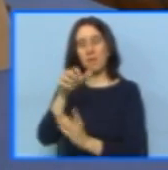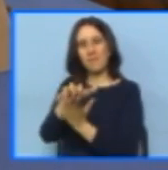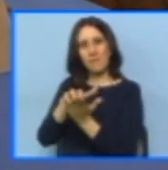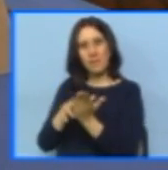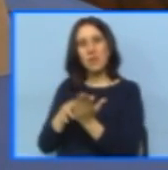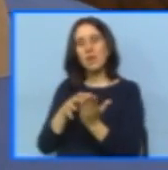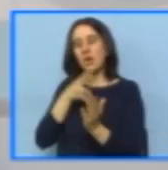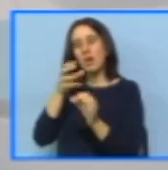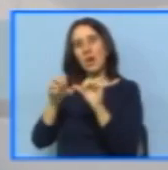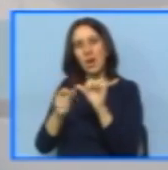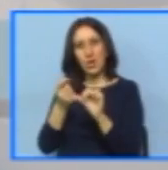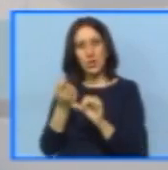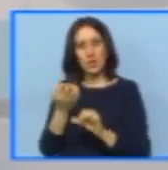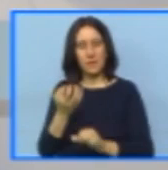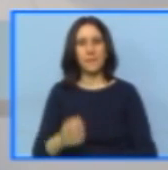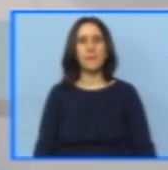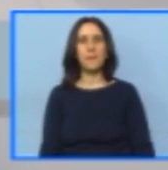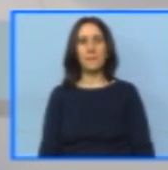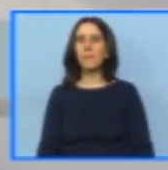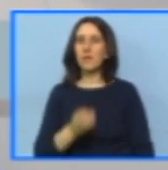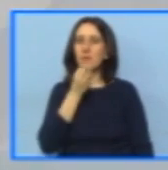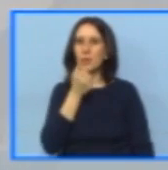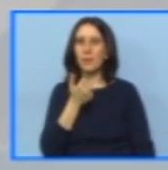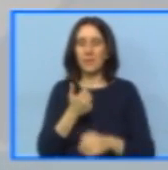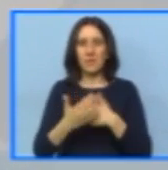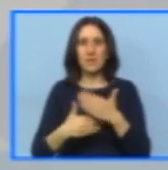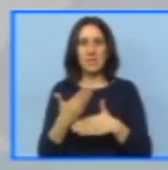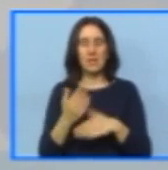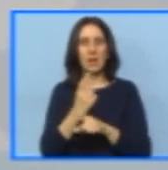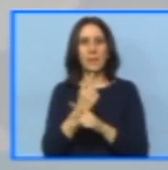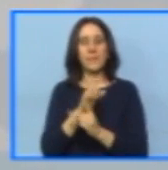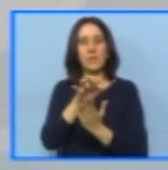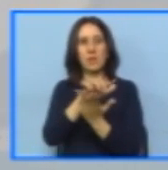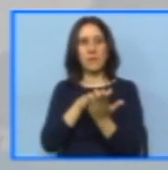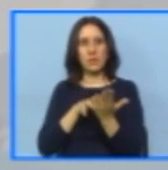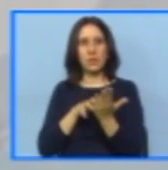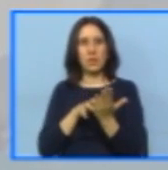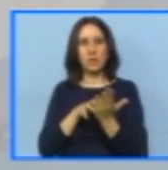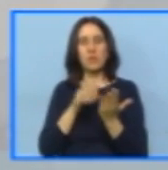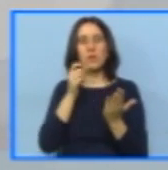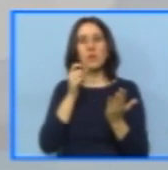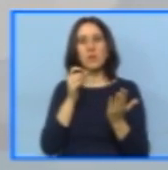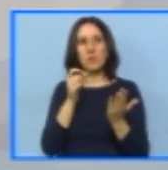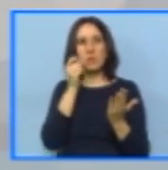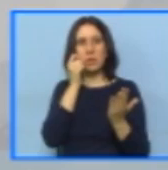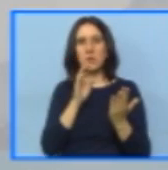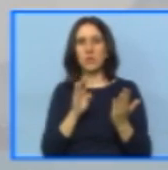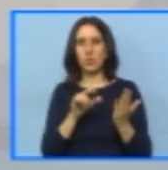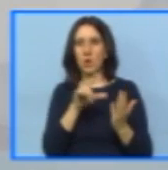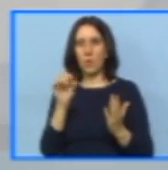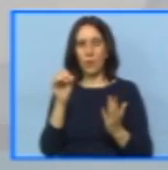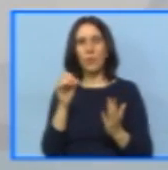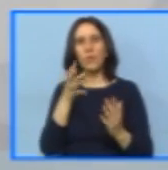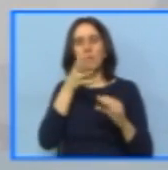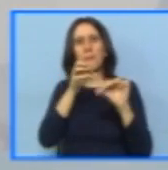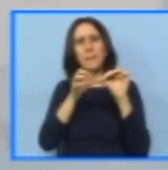pouco isso, não é? Muito bem, vamos avançar a escutar o Evangelho de João, que nos narra também esta